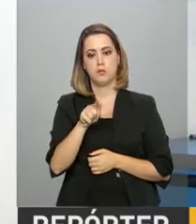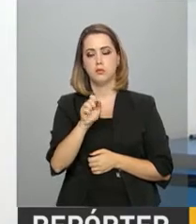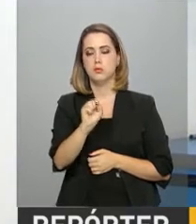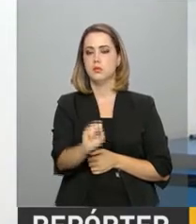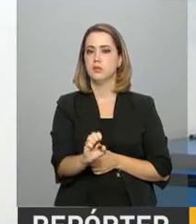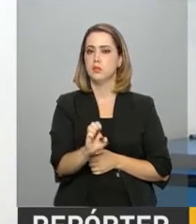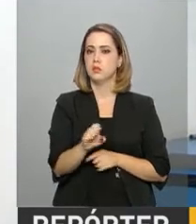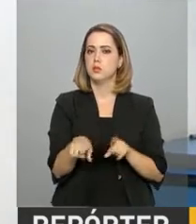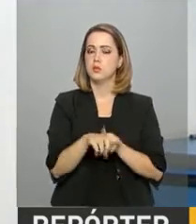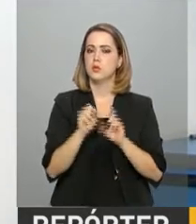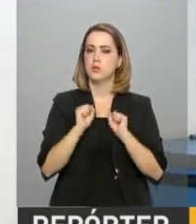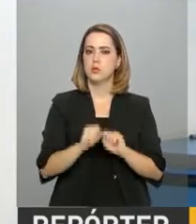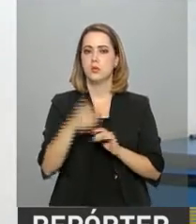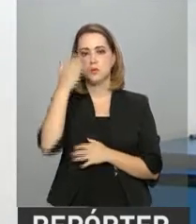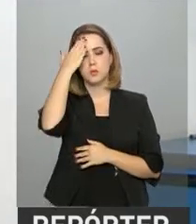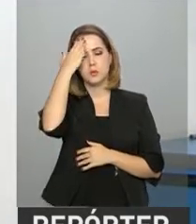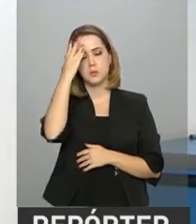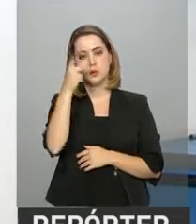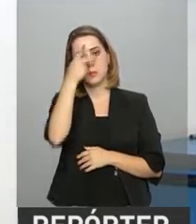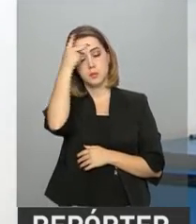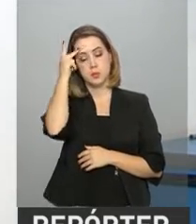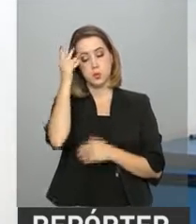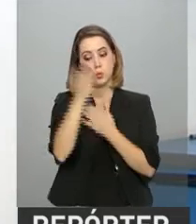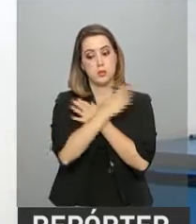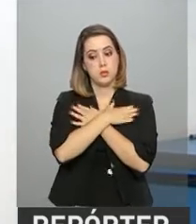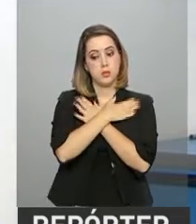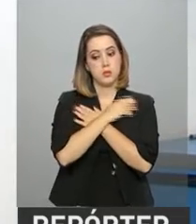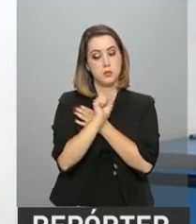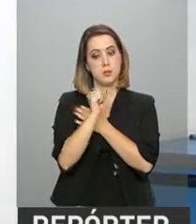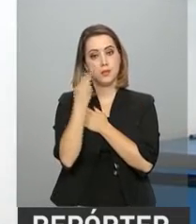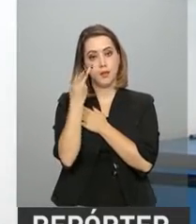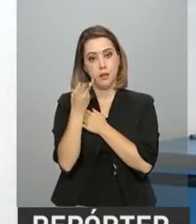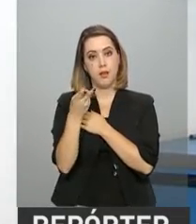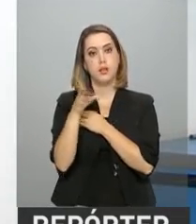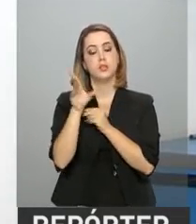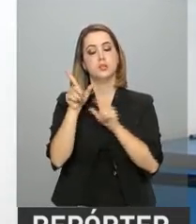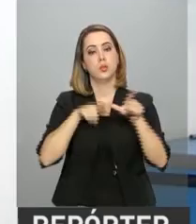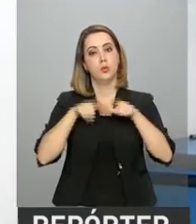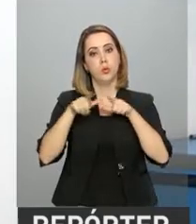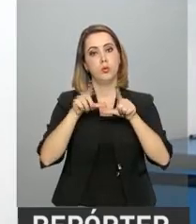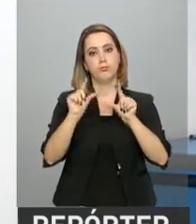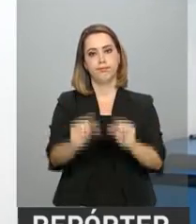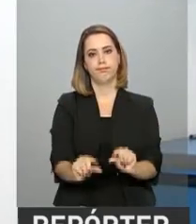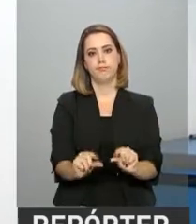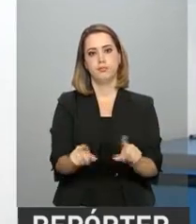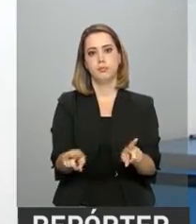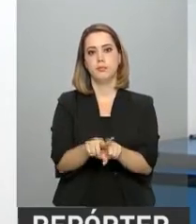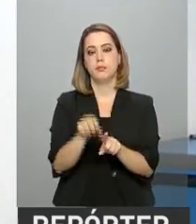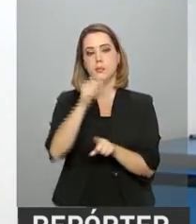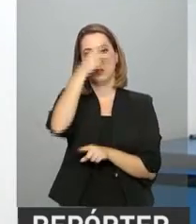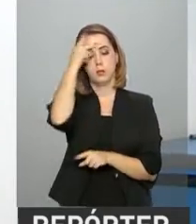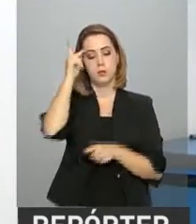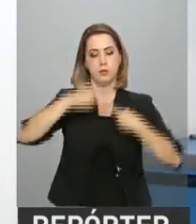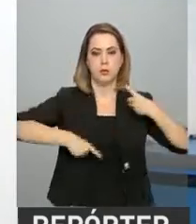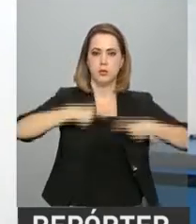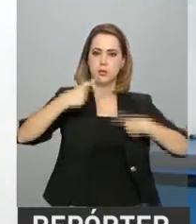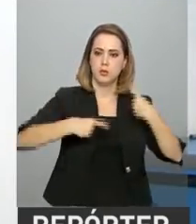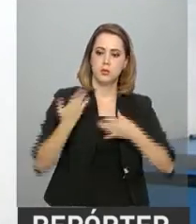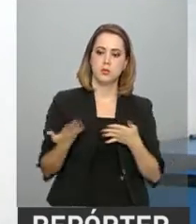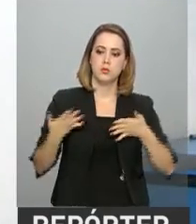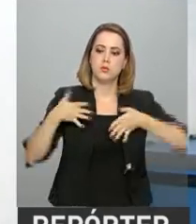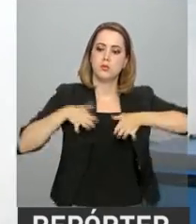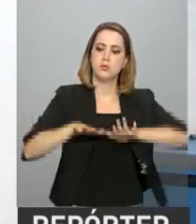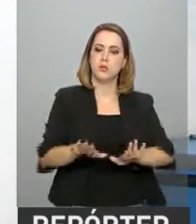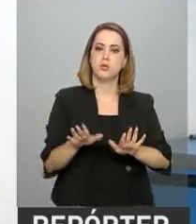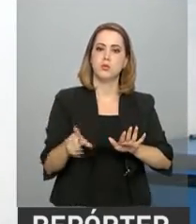sobre desocupados e sub ocupados no país a idéia é desenvolver políticas públicas para integrar esses